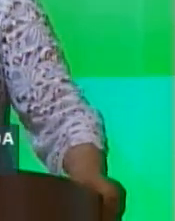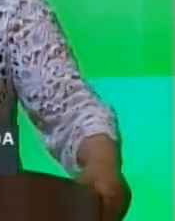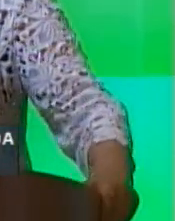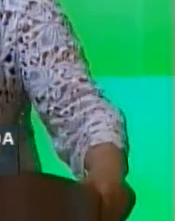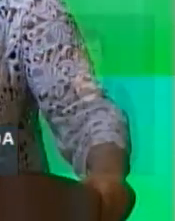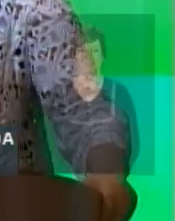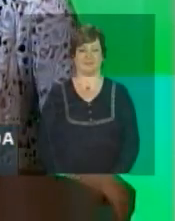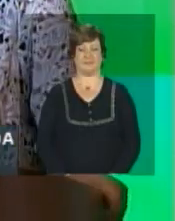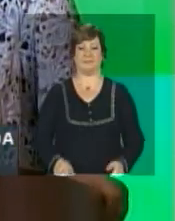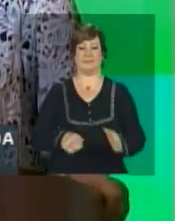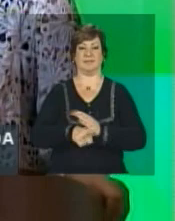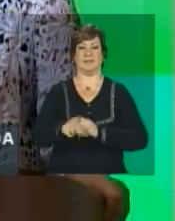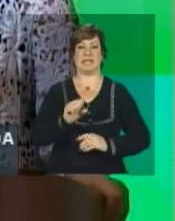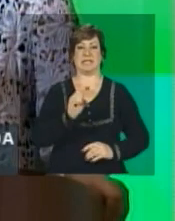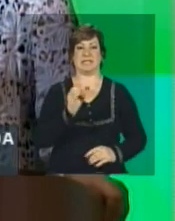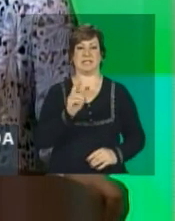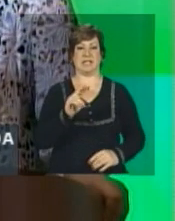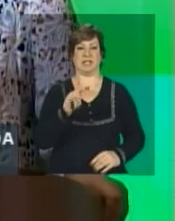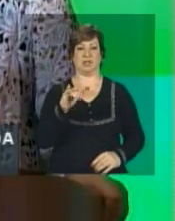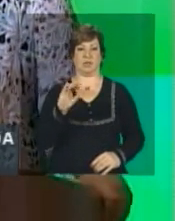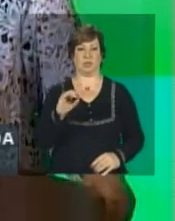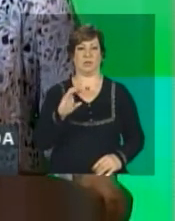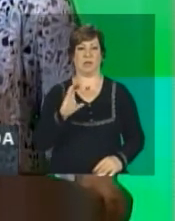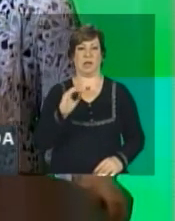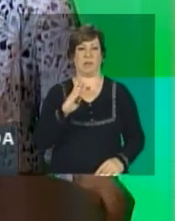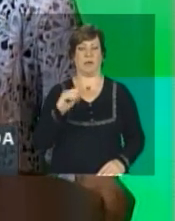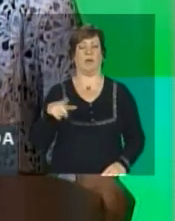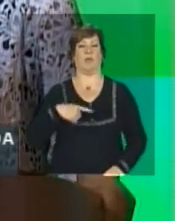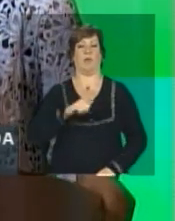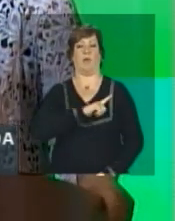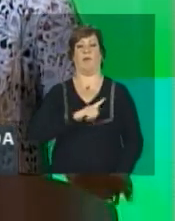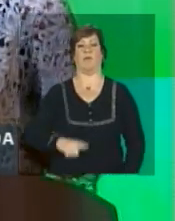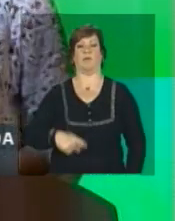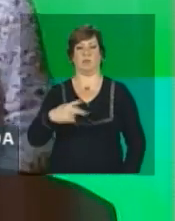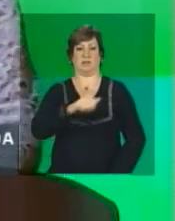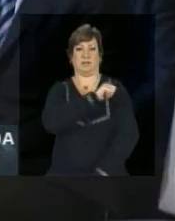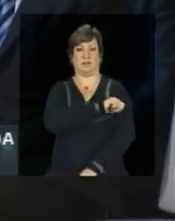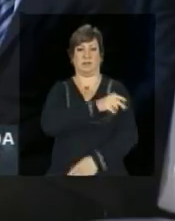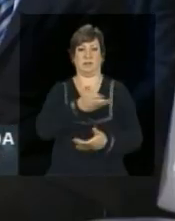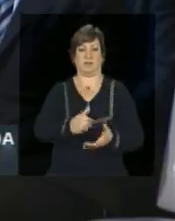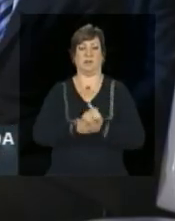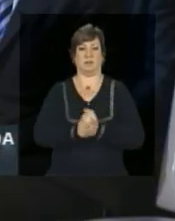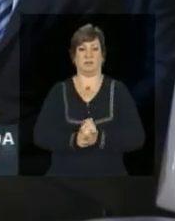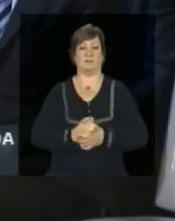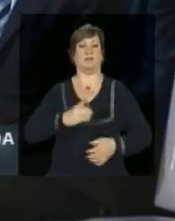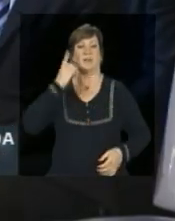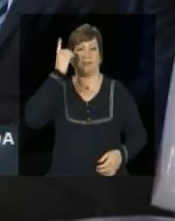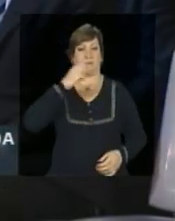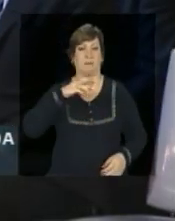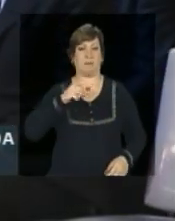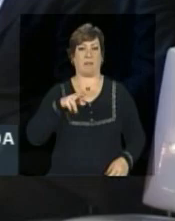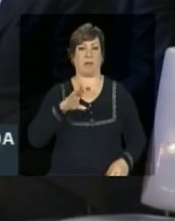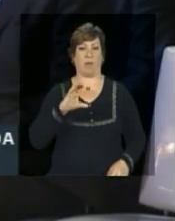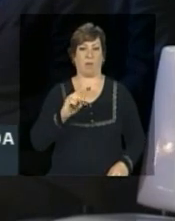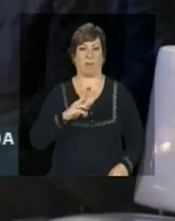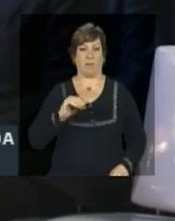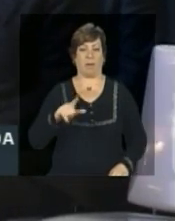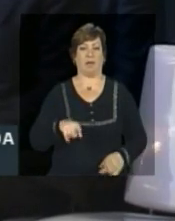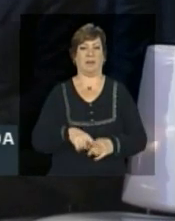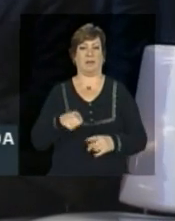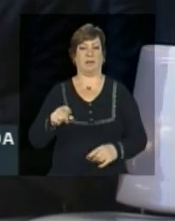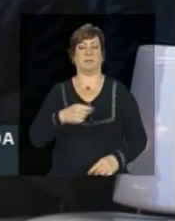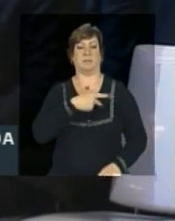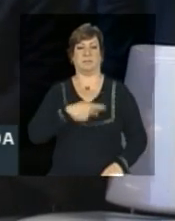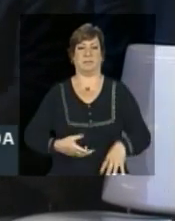Senhor Sérgio Cabral, governador do Estado do Rio de Janeiro, deputado Marco Maia, presidente